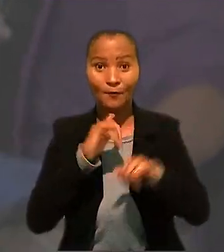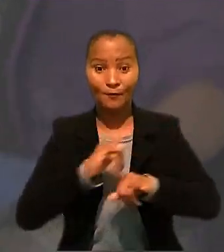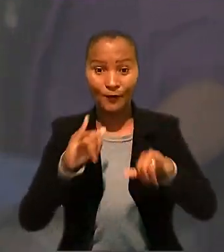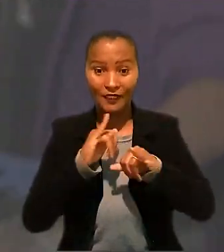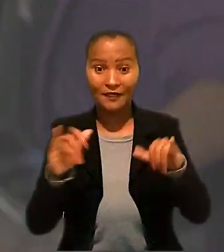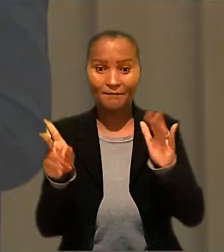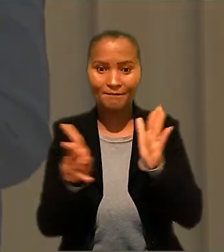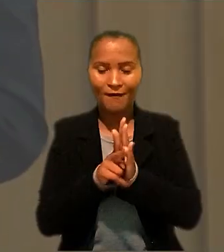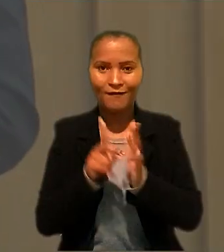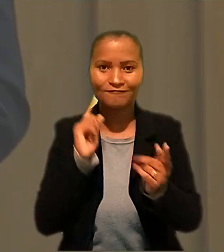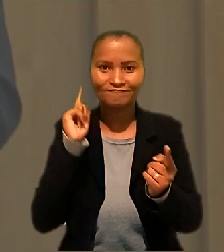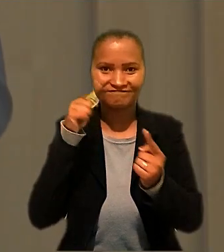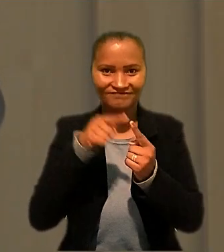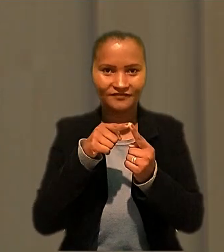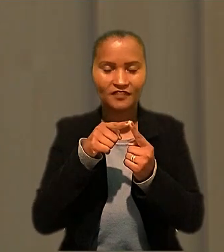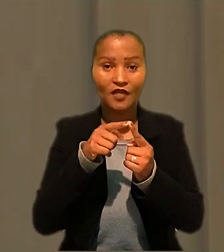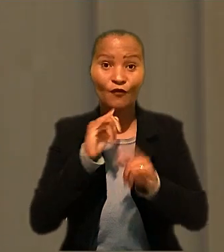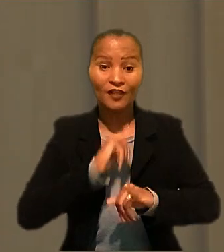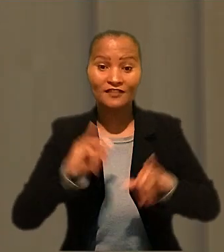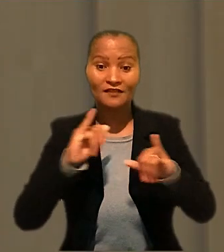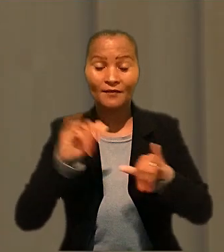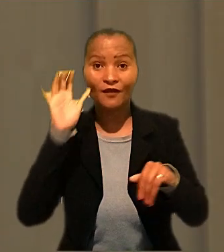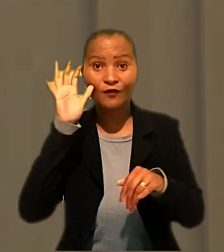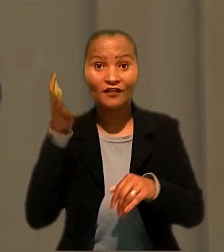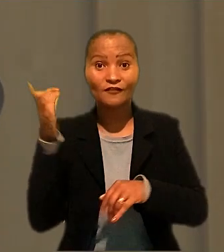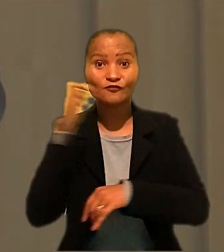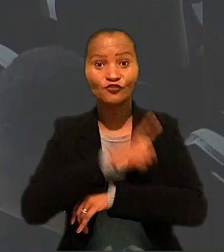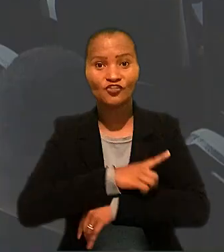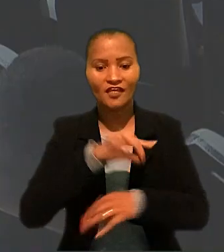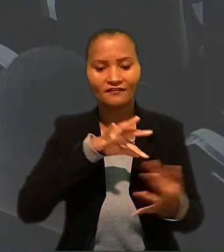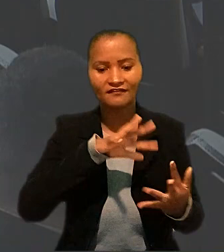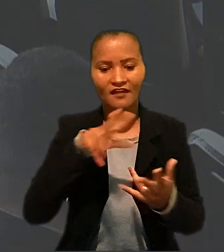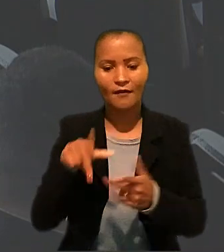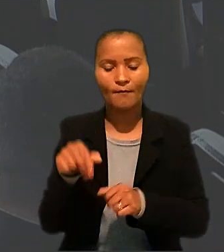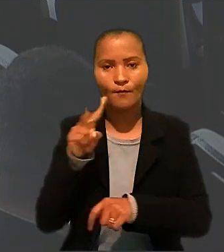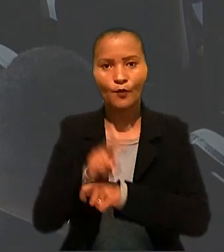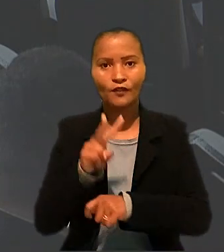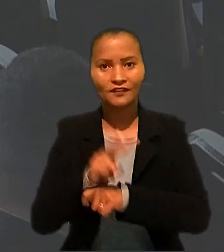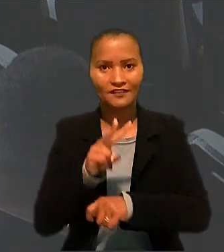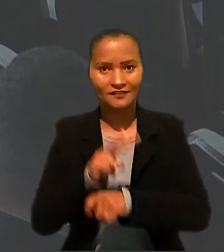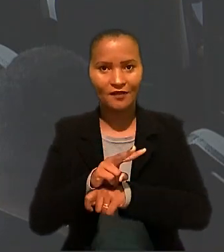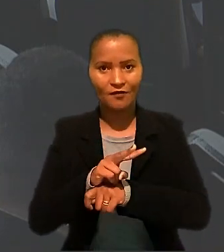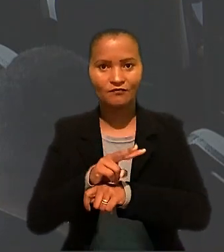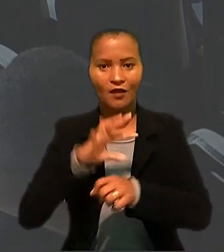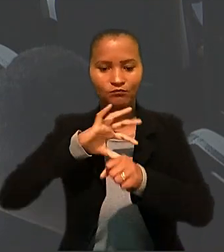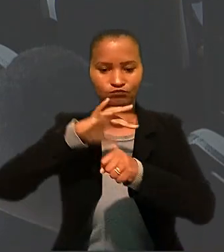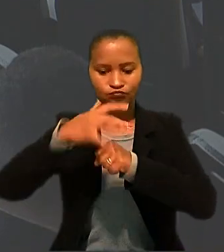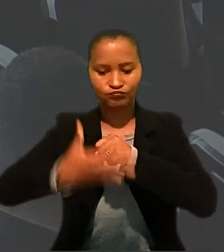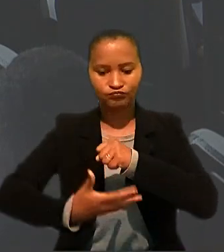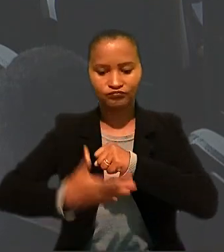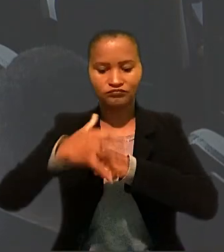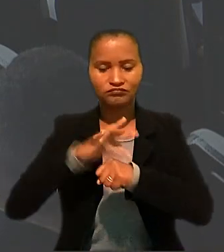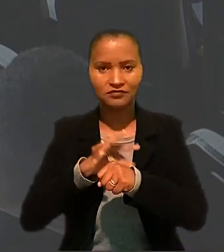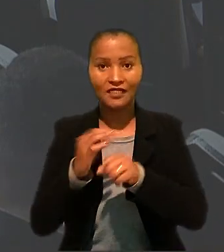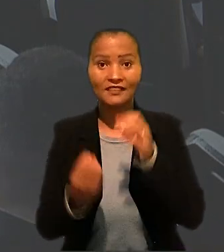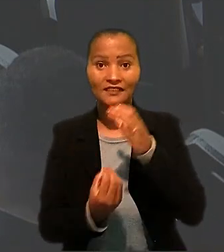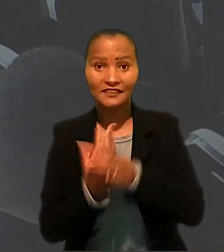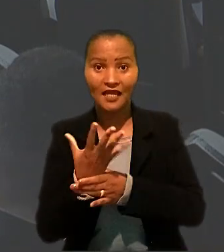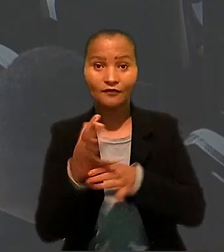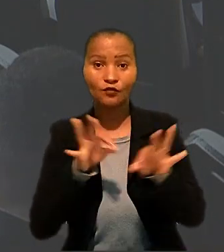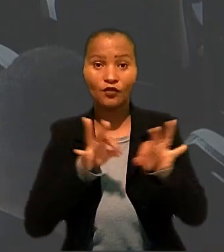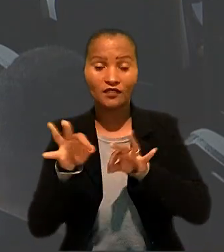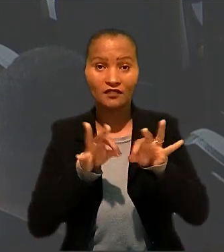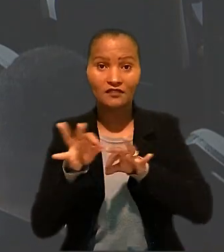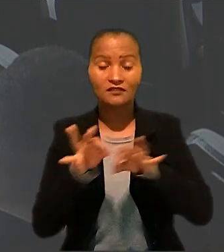esse propósito. O lançamento ocorreu no Dia Internacional de Proteção à Camada de Ozônio, instituído pela Organização